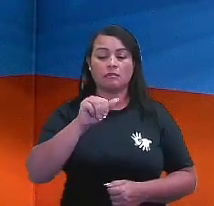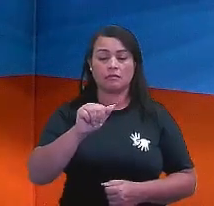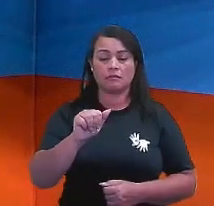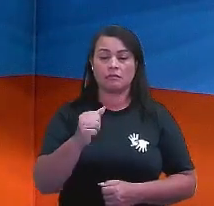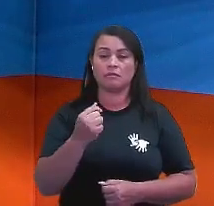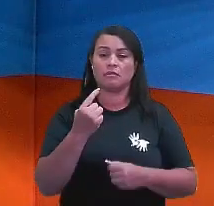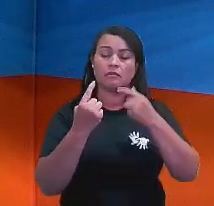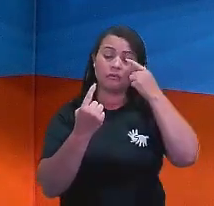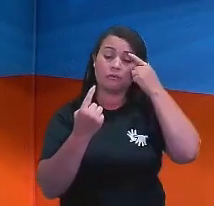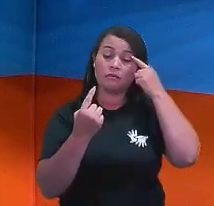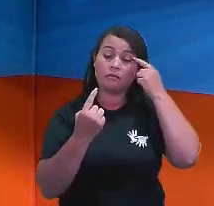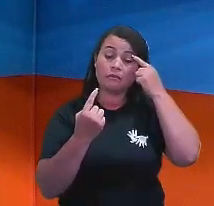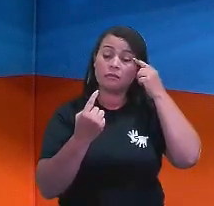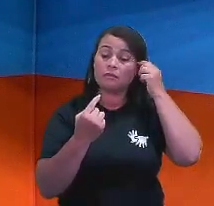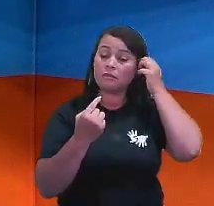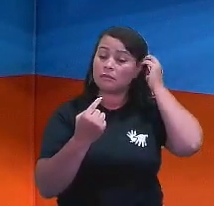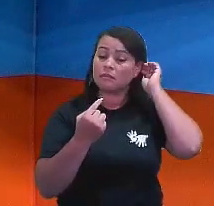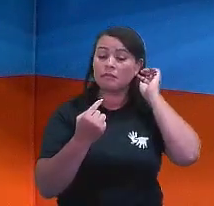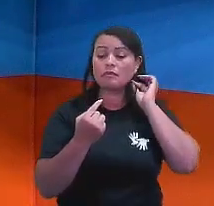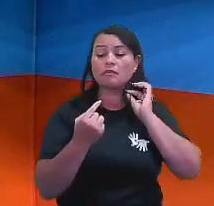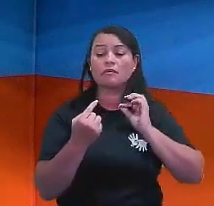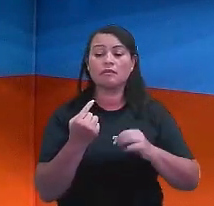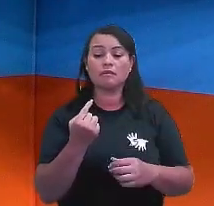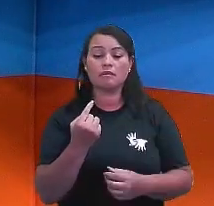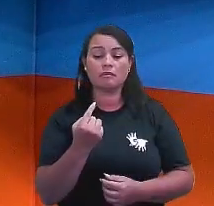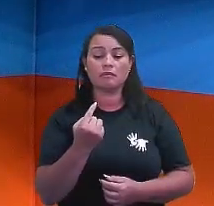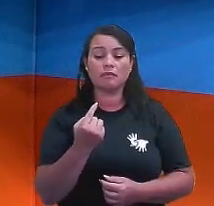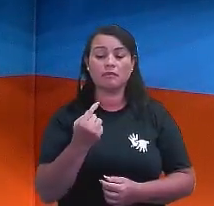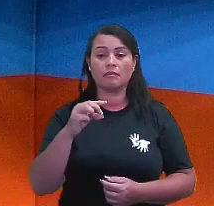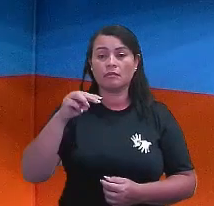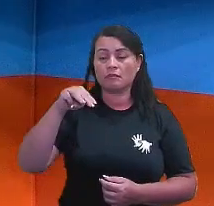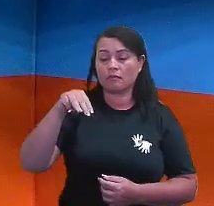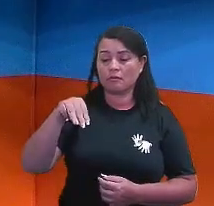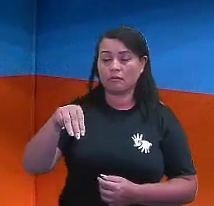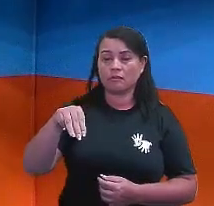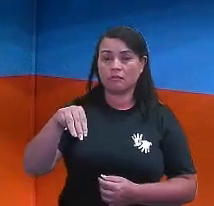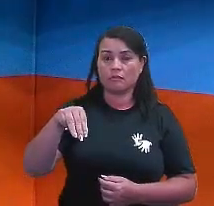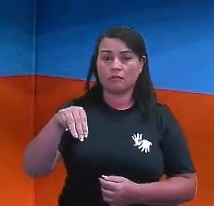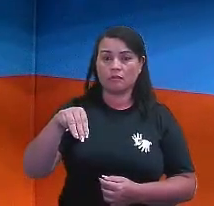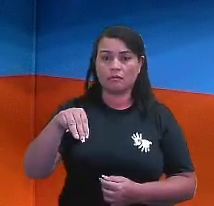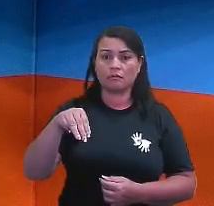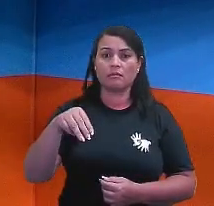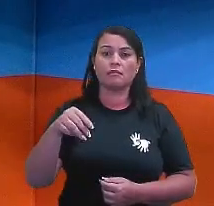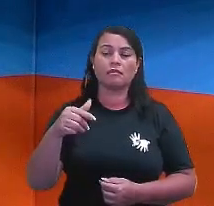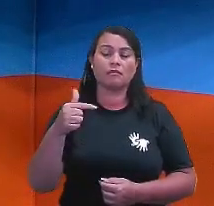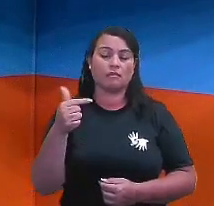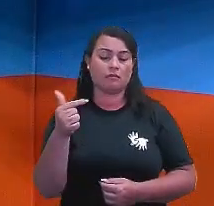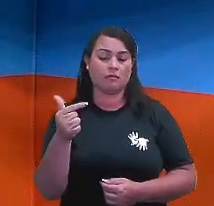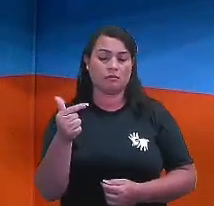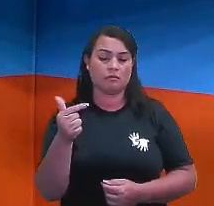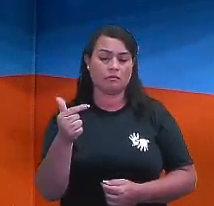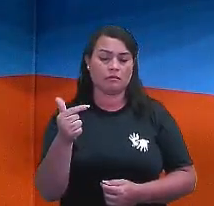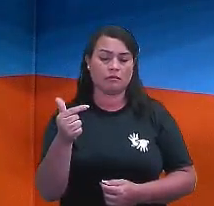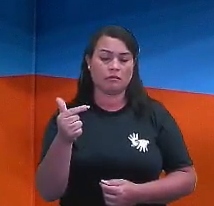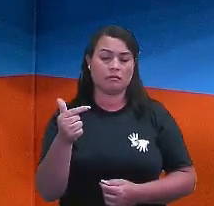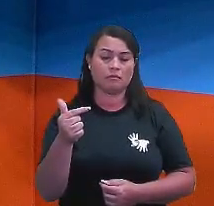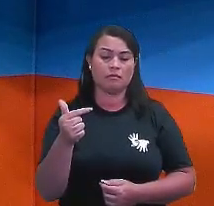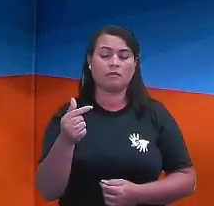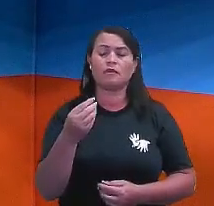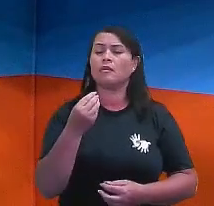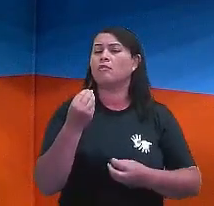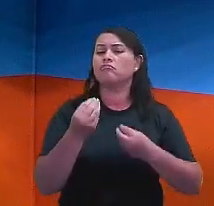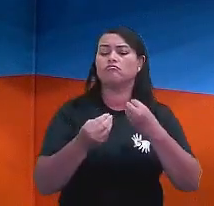um centésimo de are. É a mesma coisa que 1 metro quadrado. Como